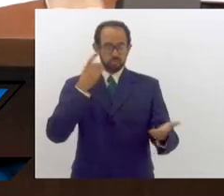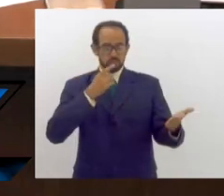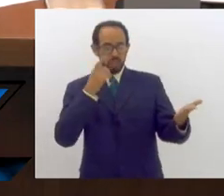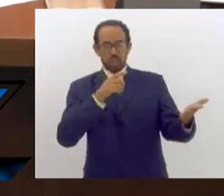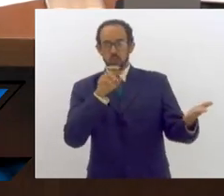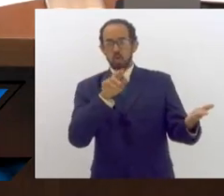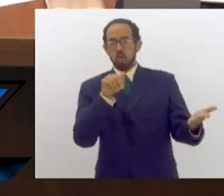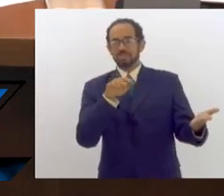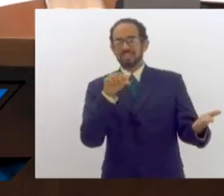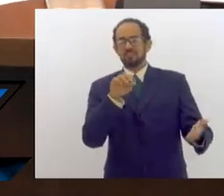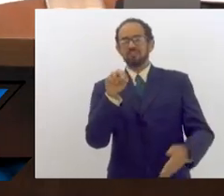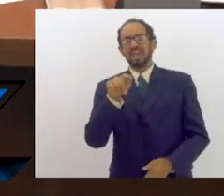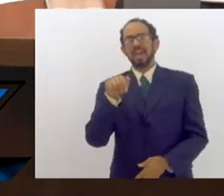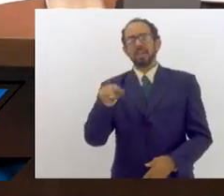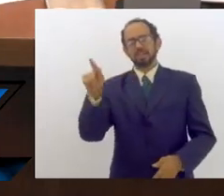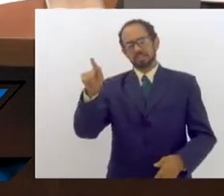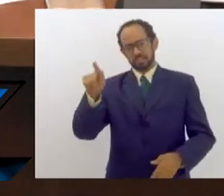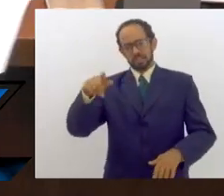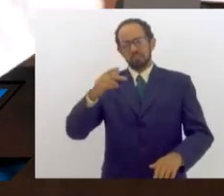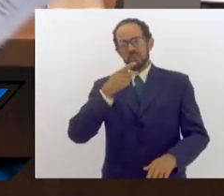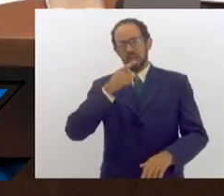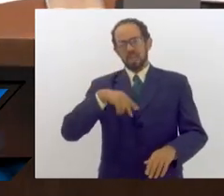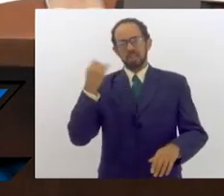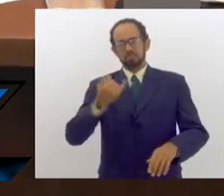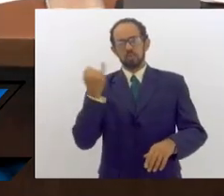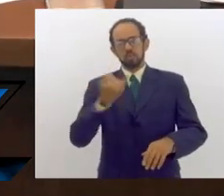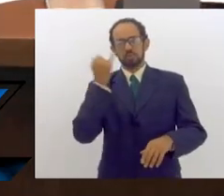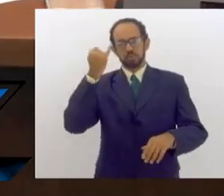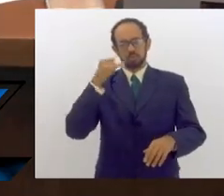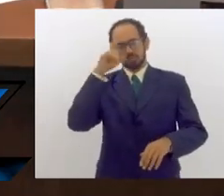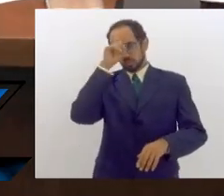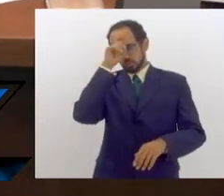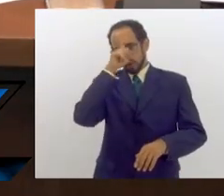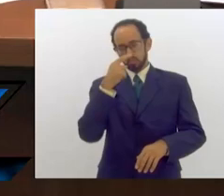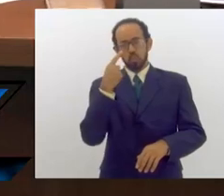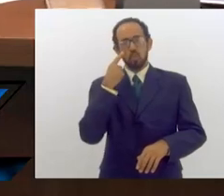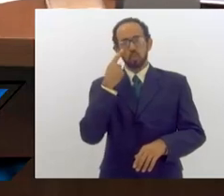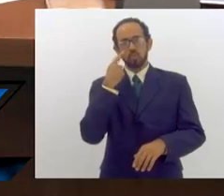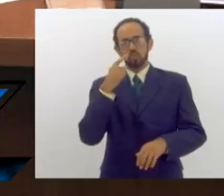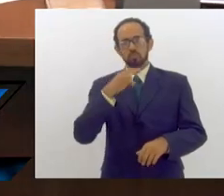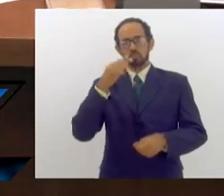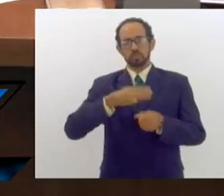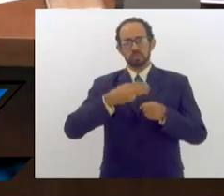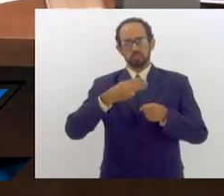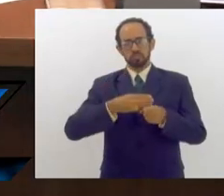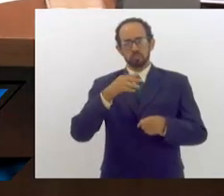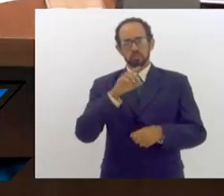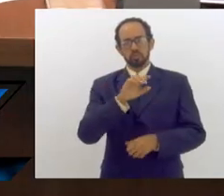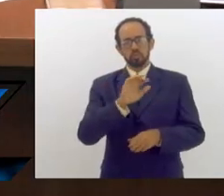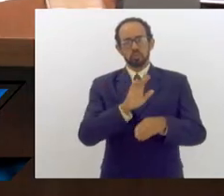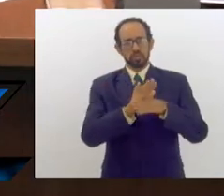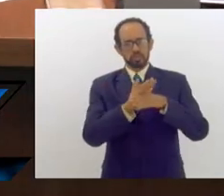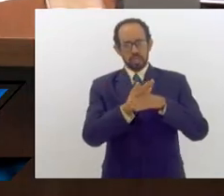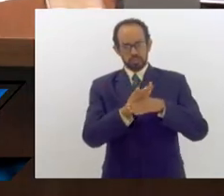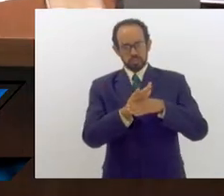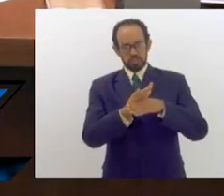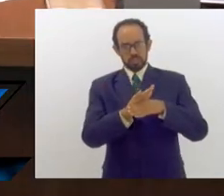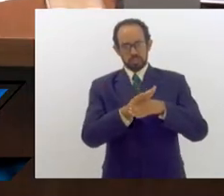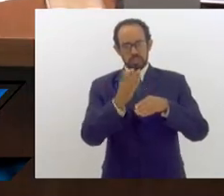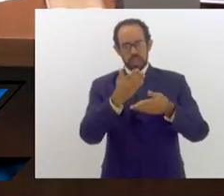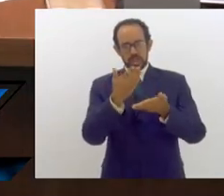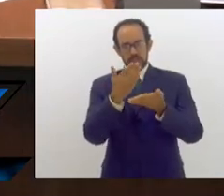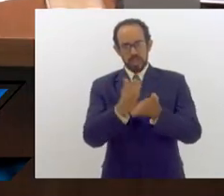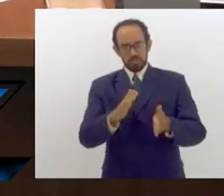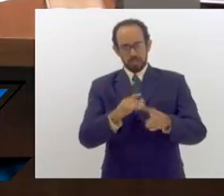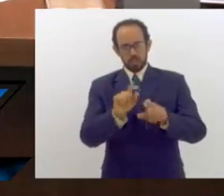falar que da importância do Hospital do olho no município de Duque de Caxias que acaba né